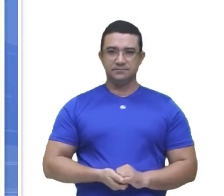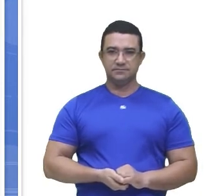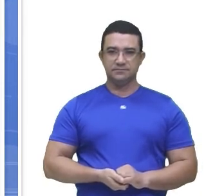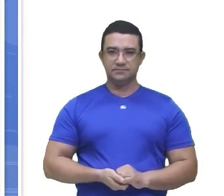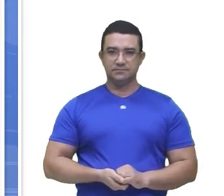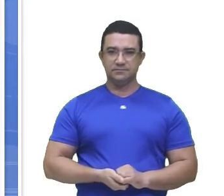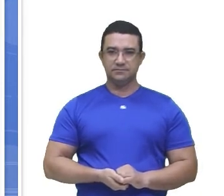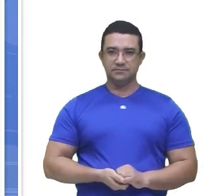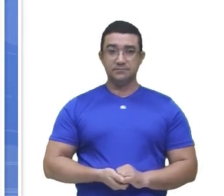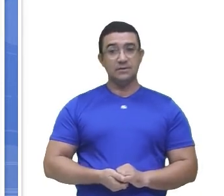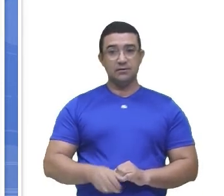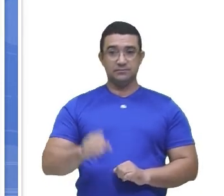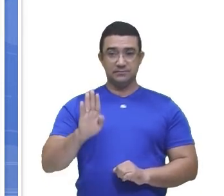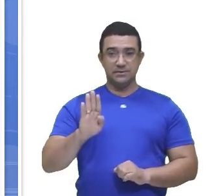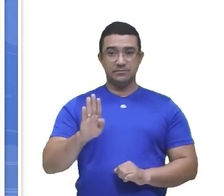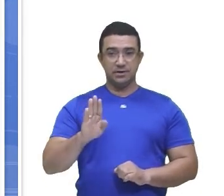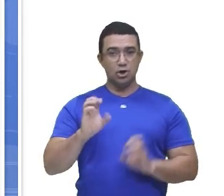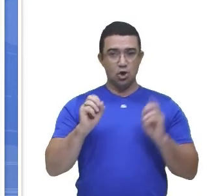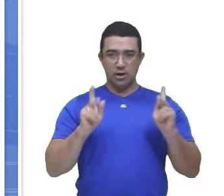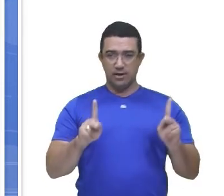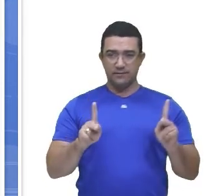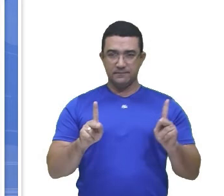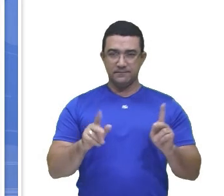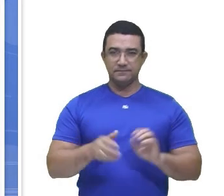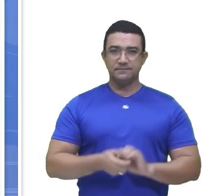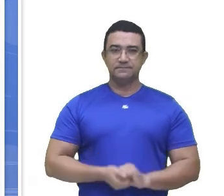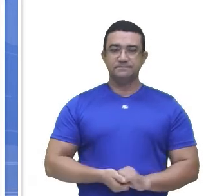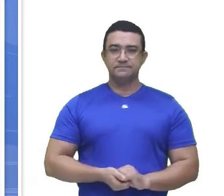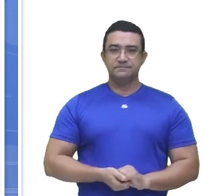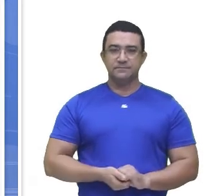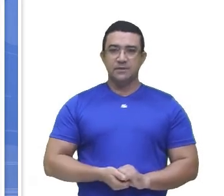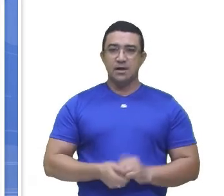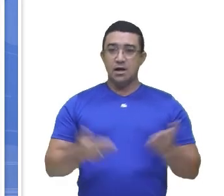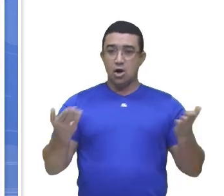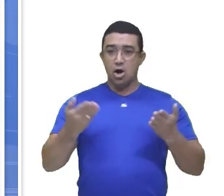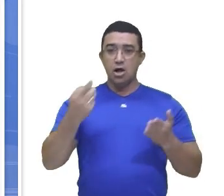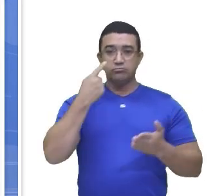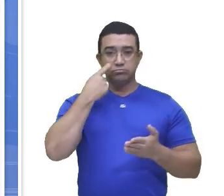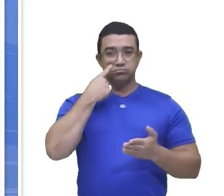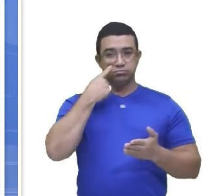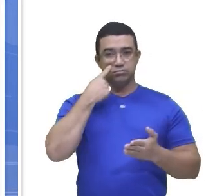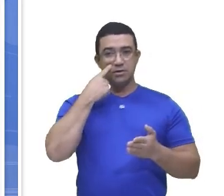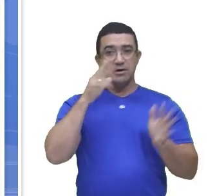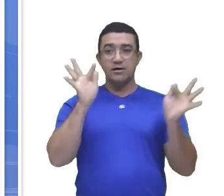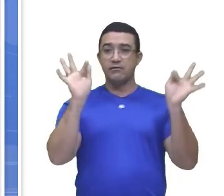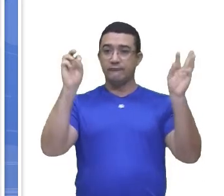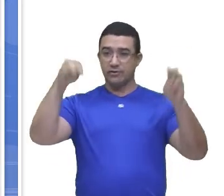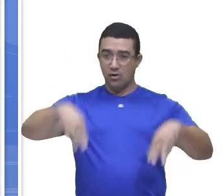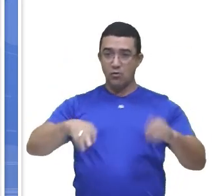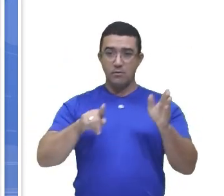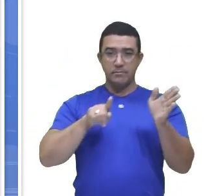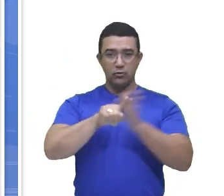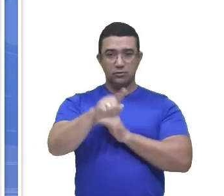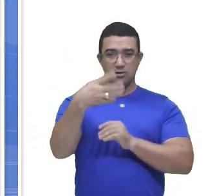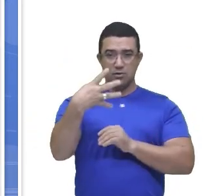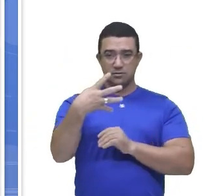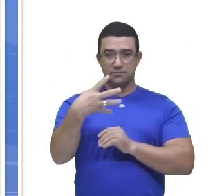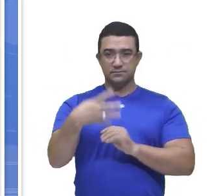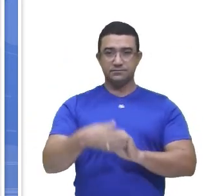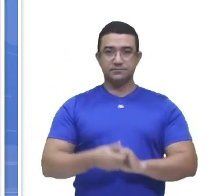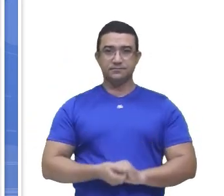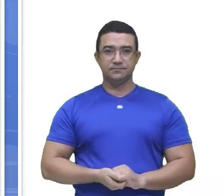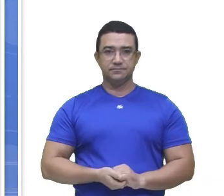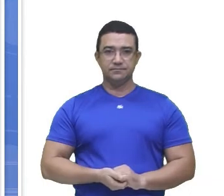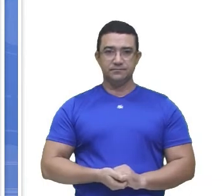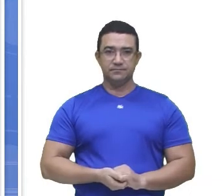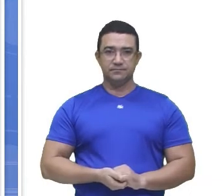não. Alternativa B, ok, pessoal. Muito bem, agora vamos para a última questão, a quarta, né? A quarta questão